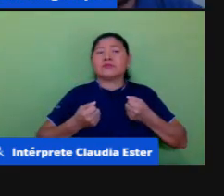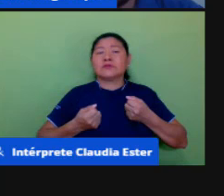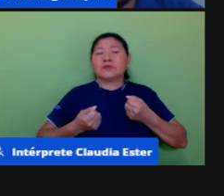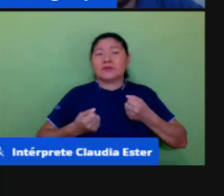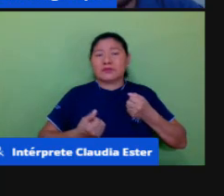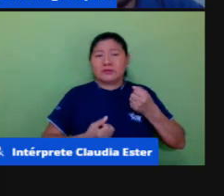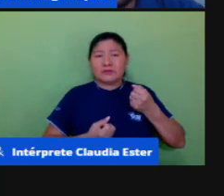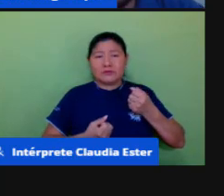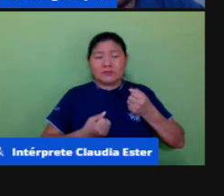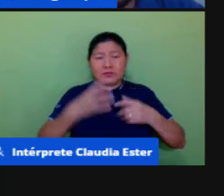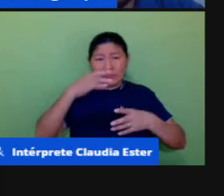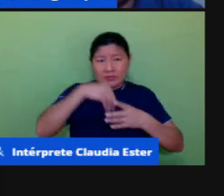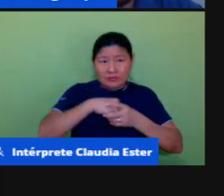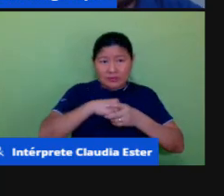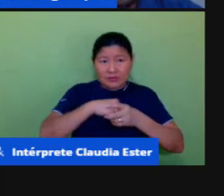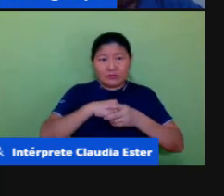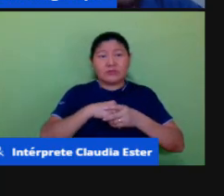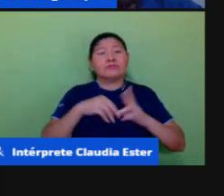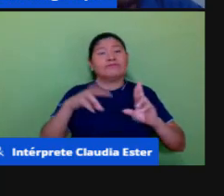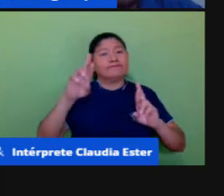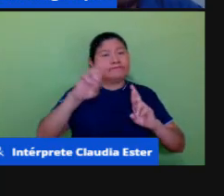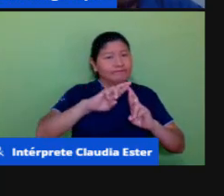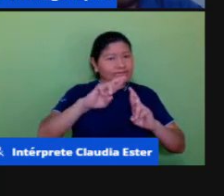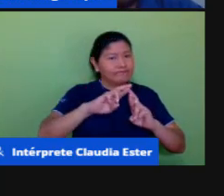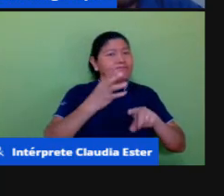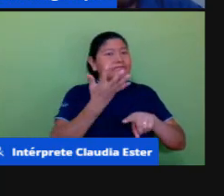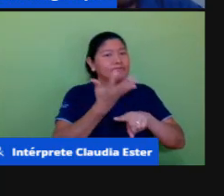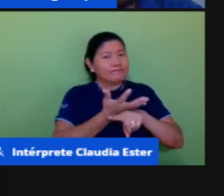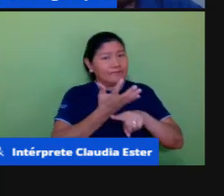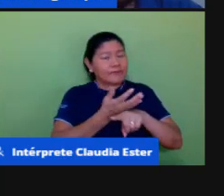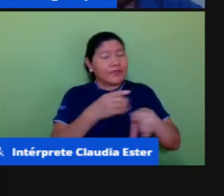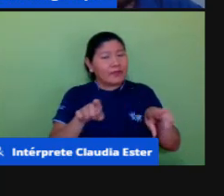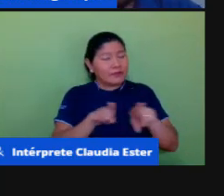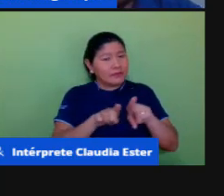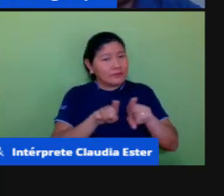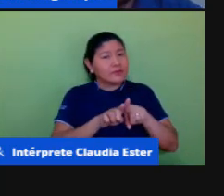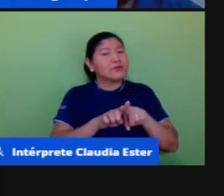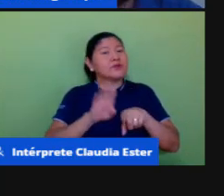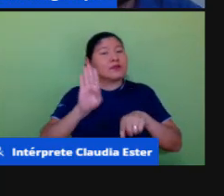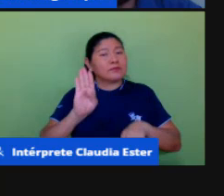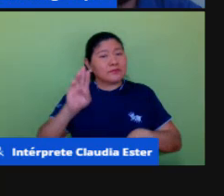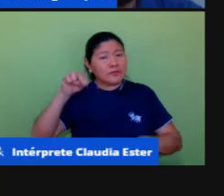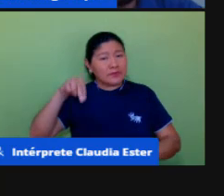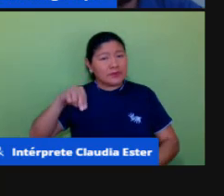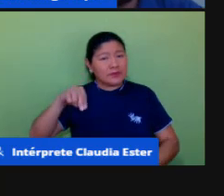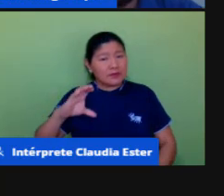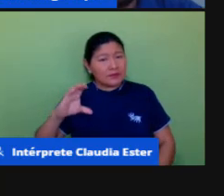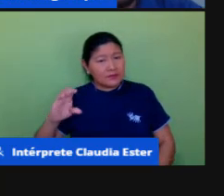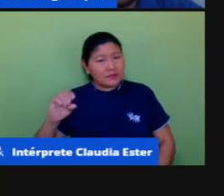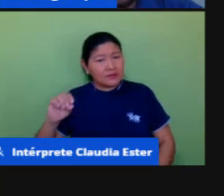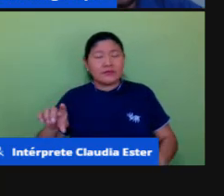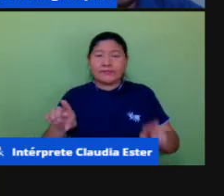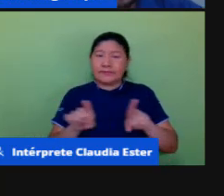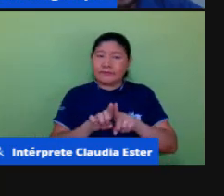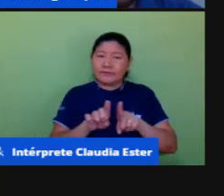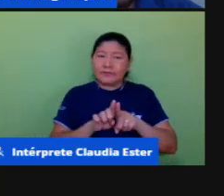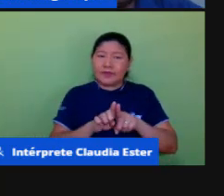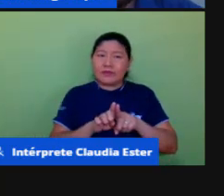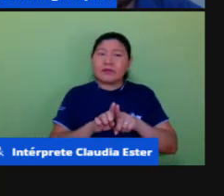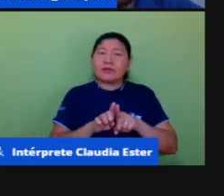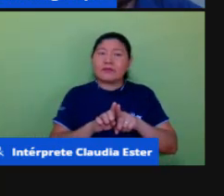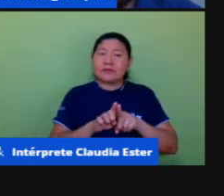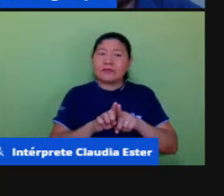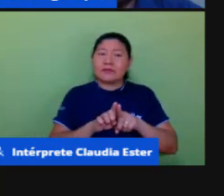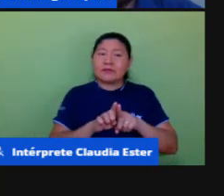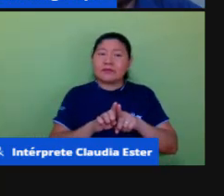portuguesa, do referencial circunstancial, na Base Nacional Comum Curricular, BNCC. Então, isso está previsto